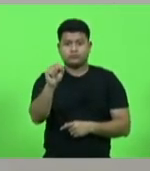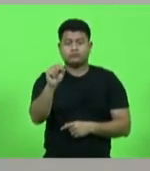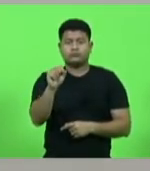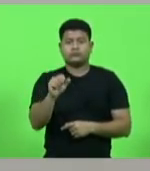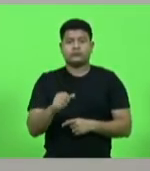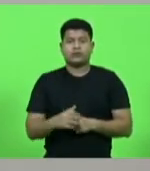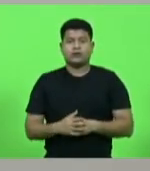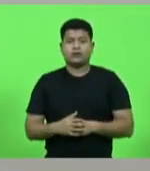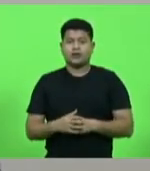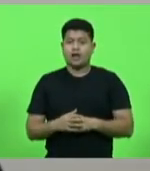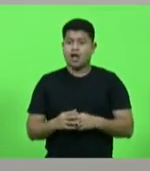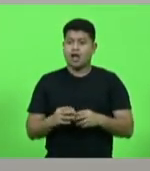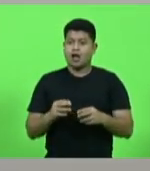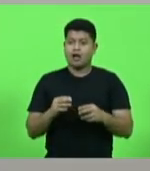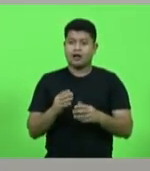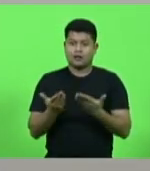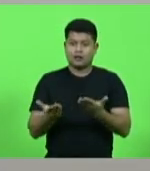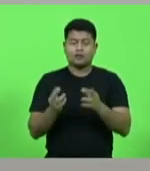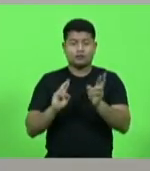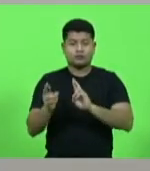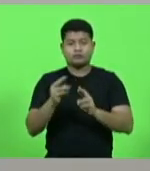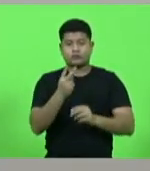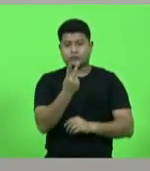a 280